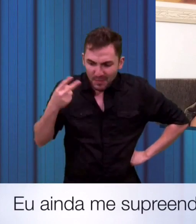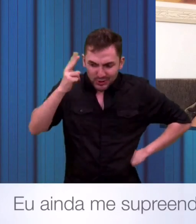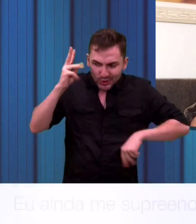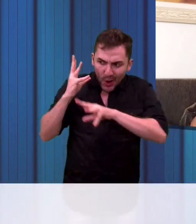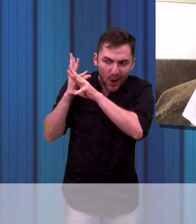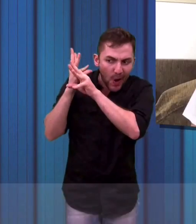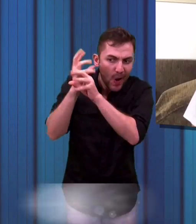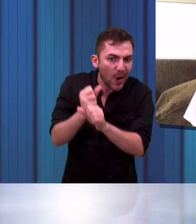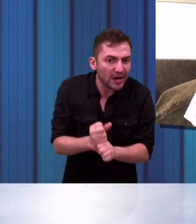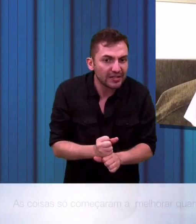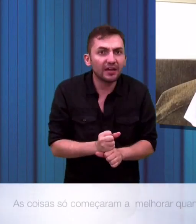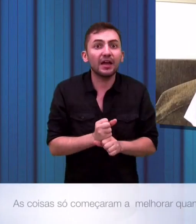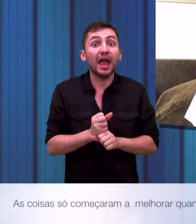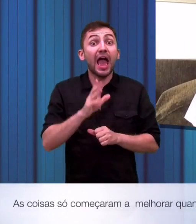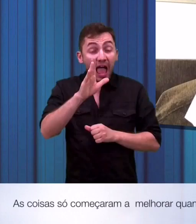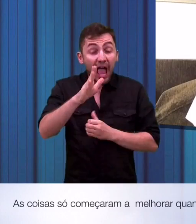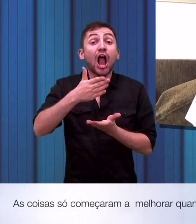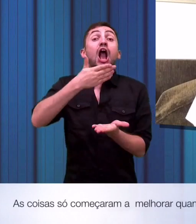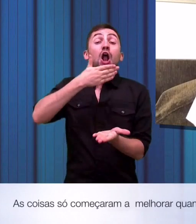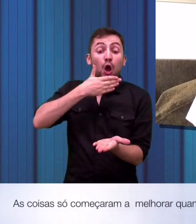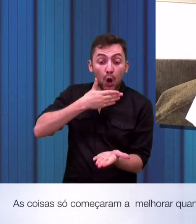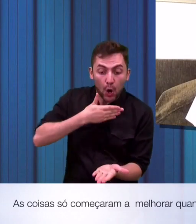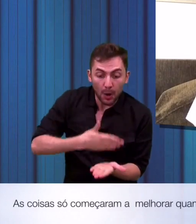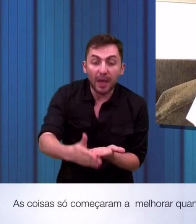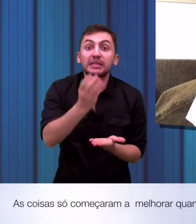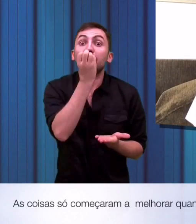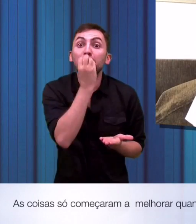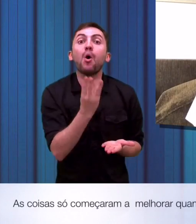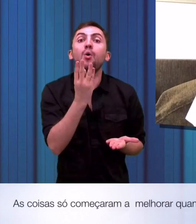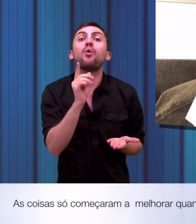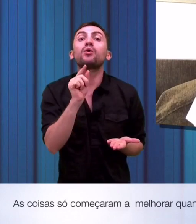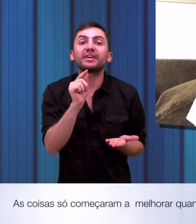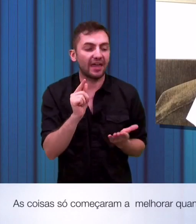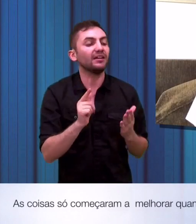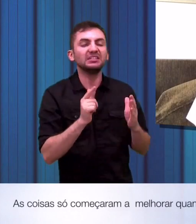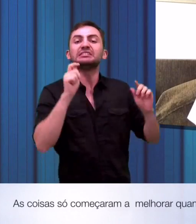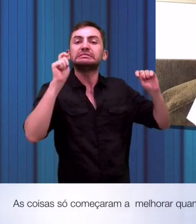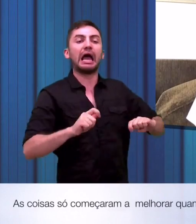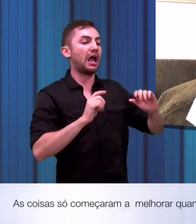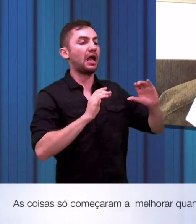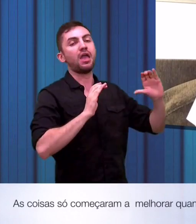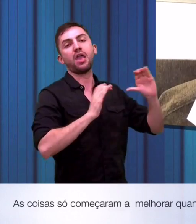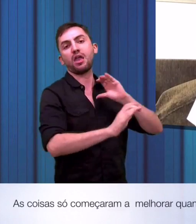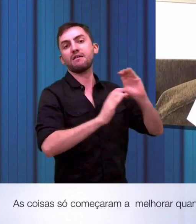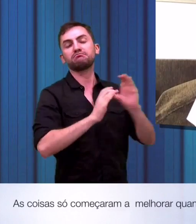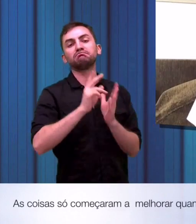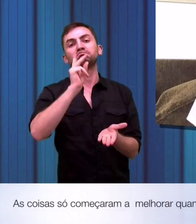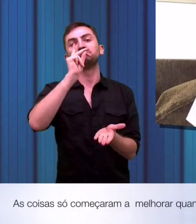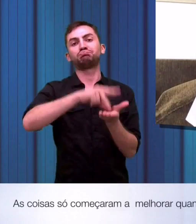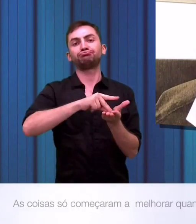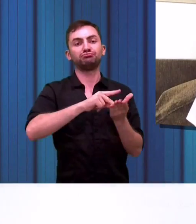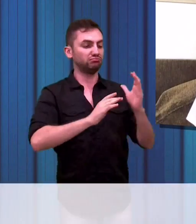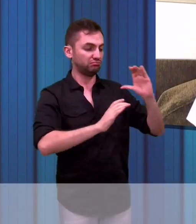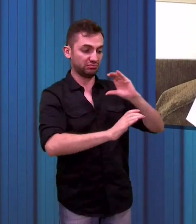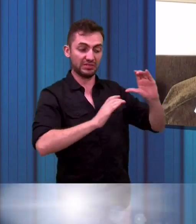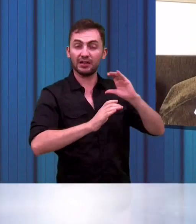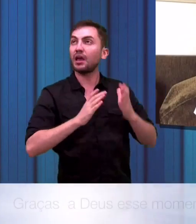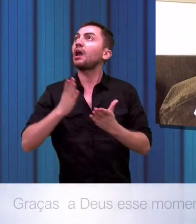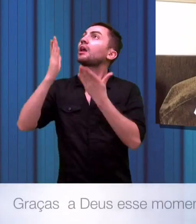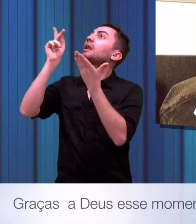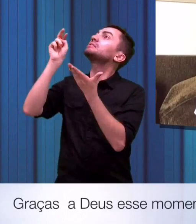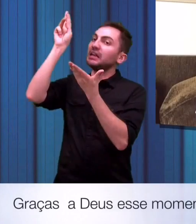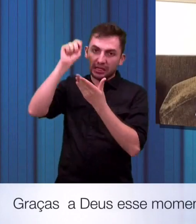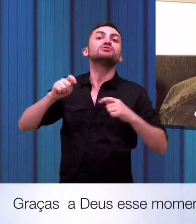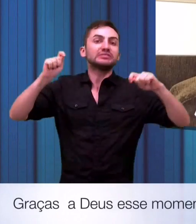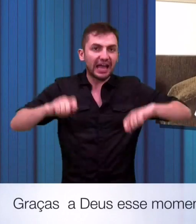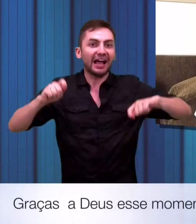a minha própria história. As coisas só começam a melhorar quando a comunicação realmente, de fato, começa a acontecer. Graças